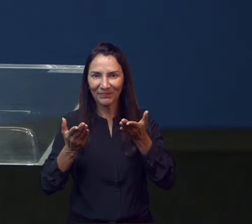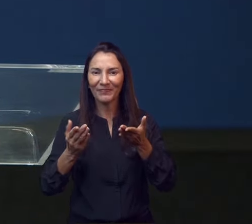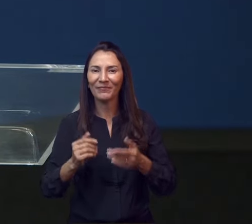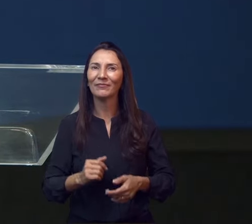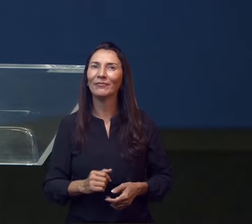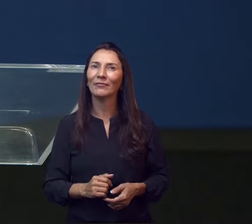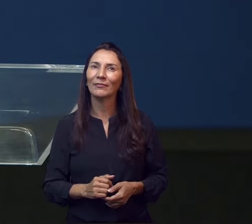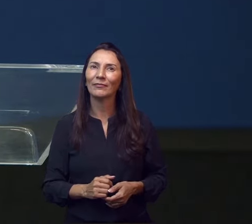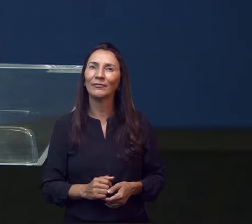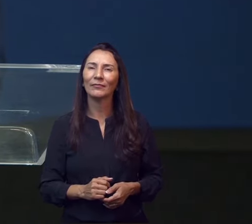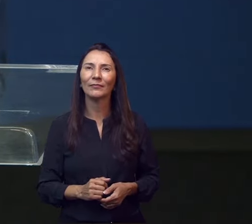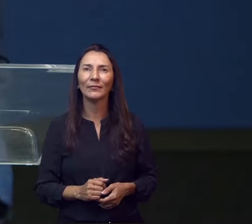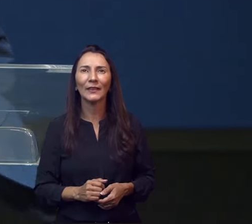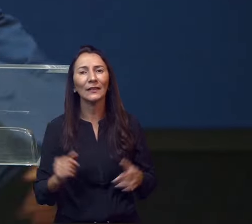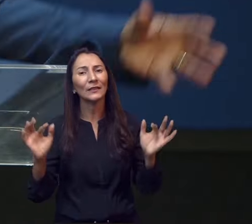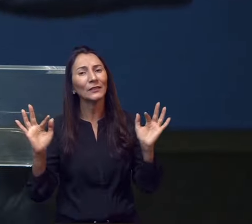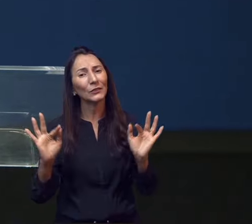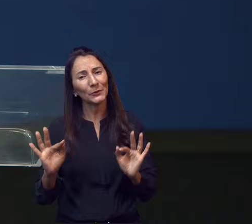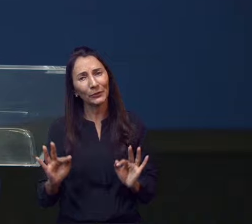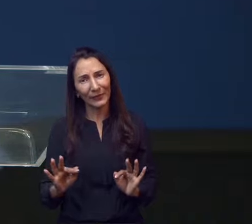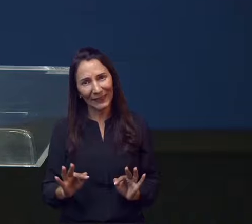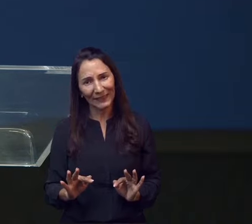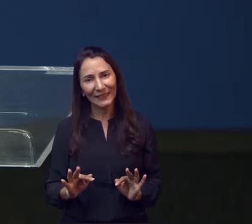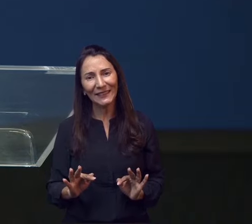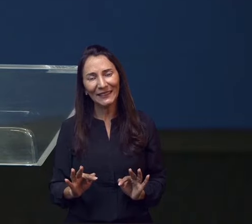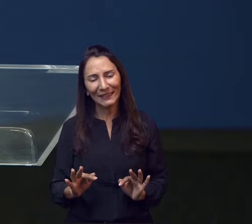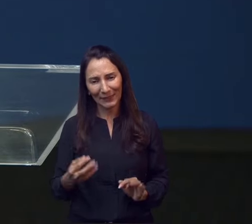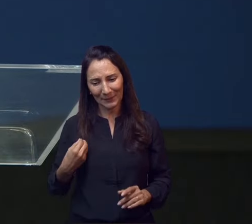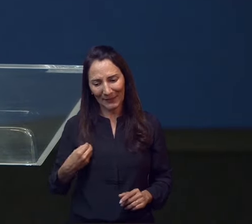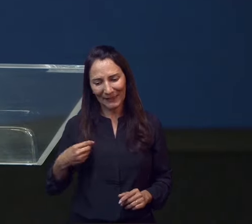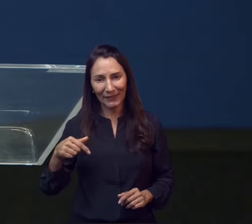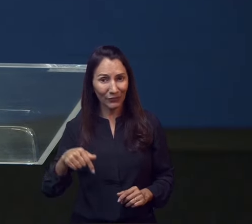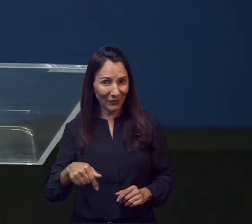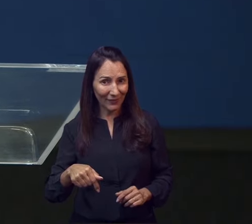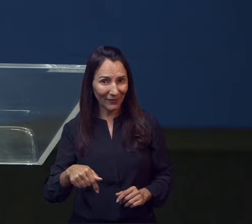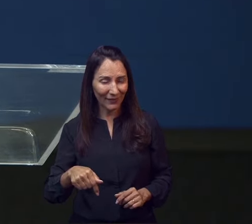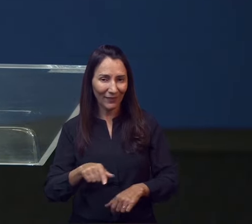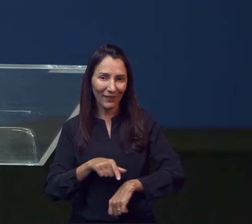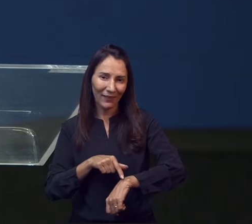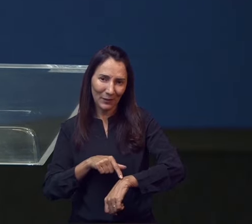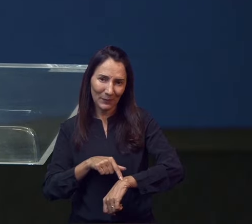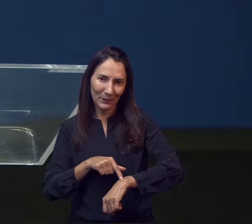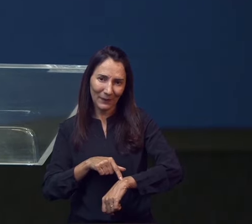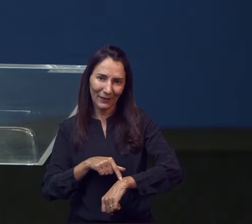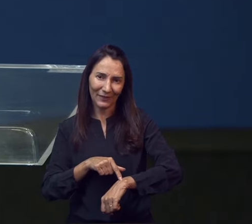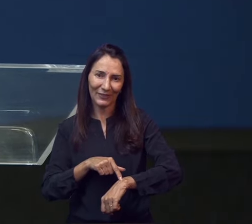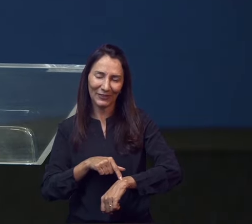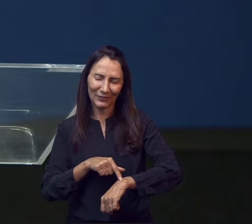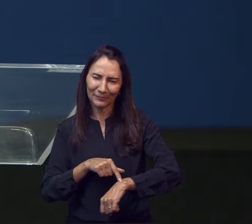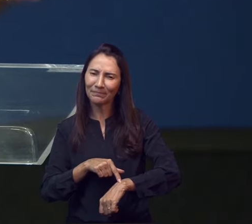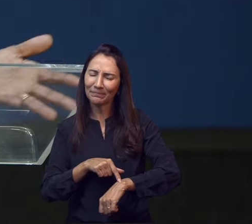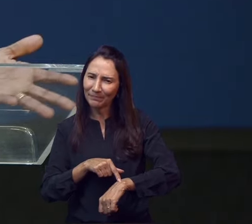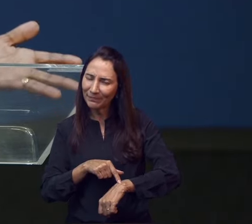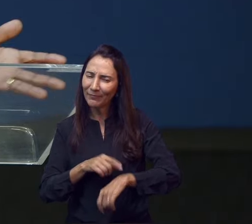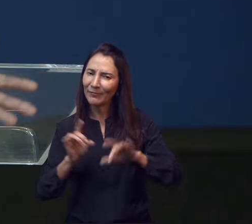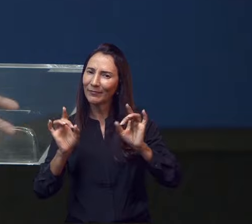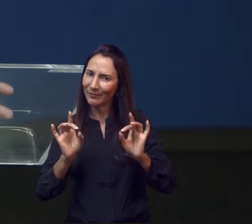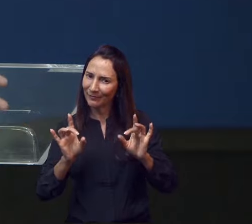eu estou bastante feliz de poder estar aqui agora a gente tem um momento que eu considero extremamente